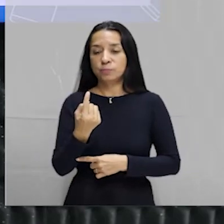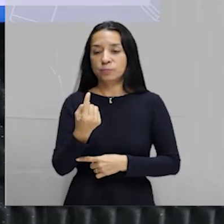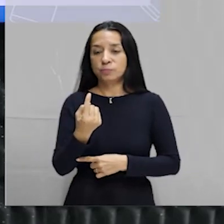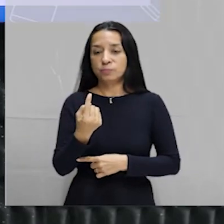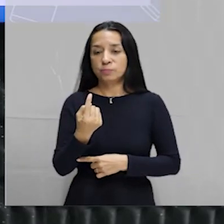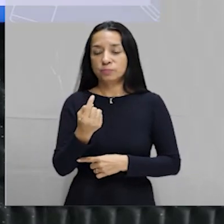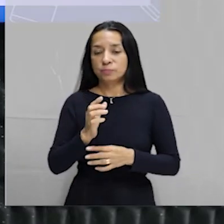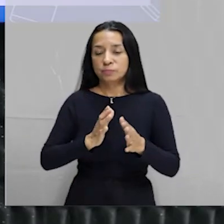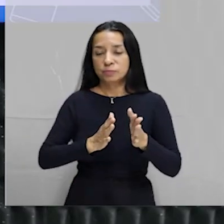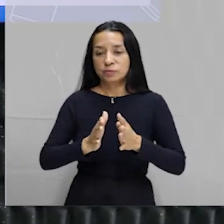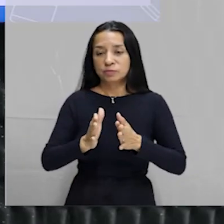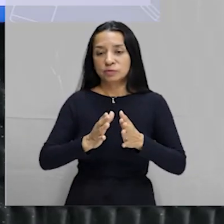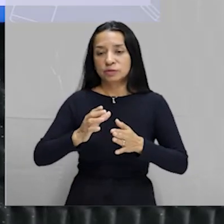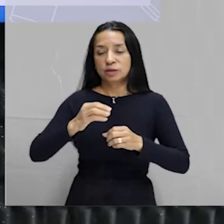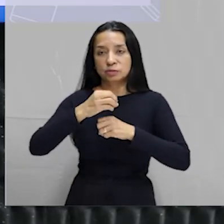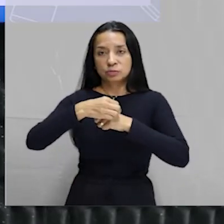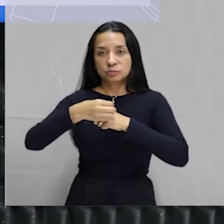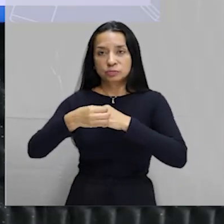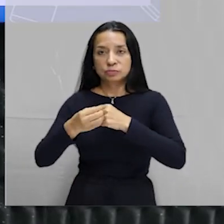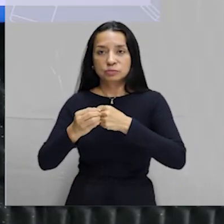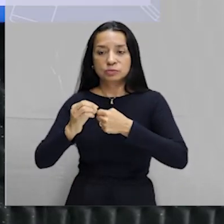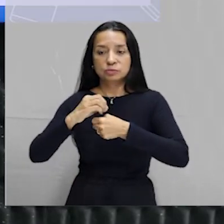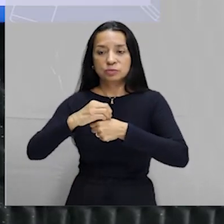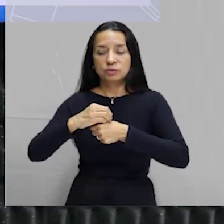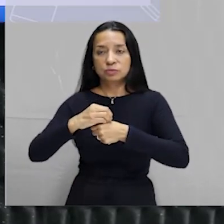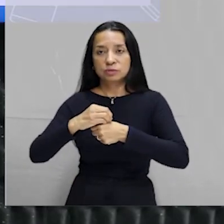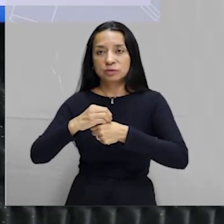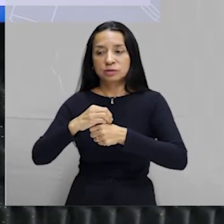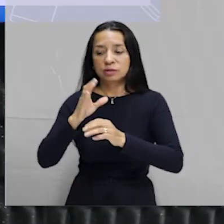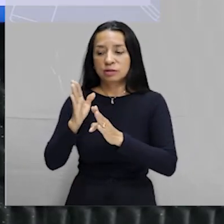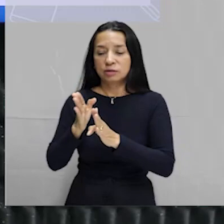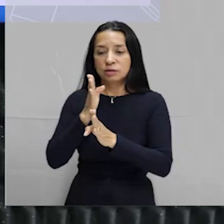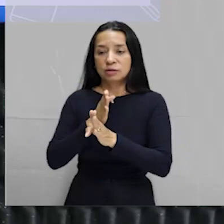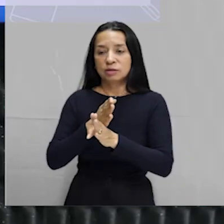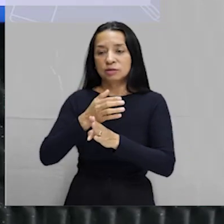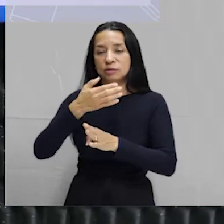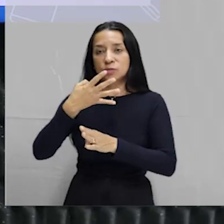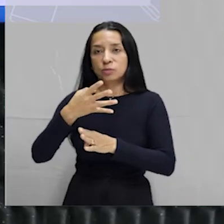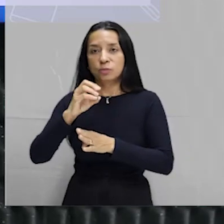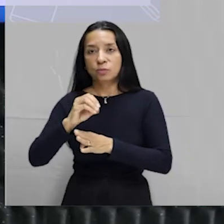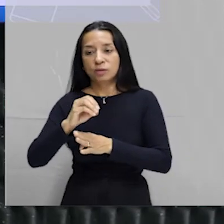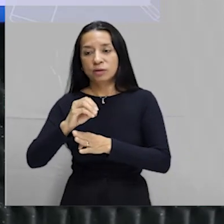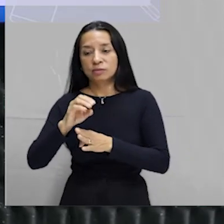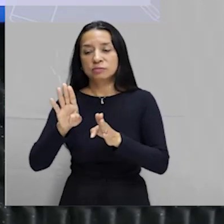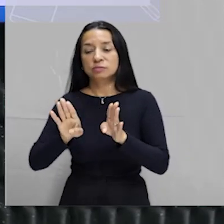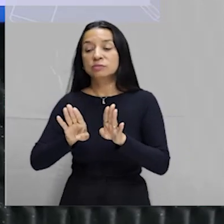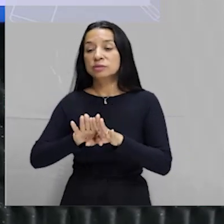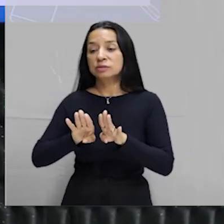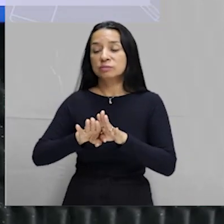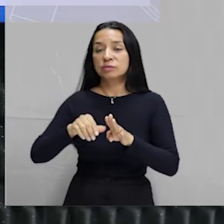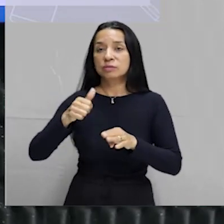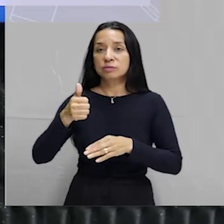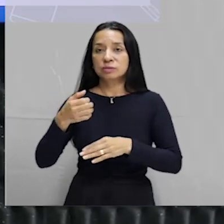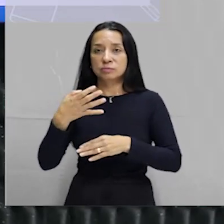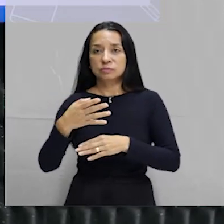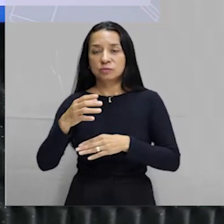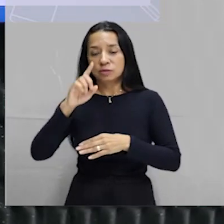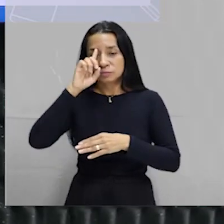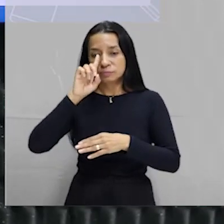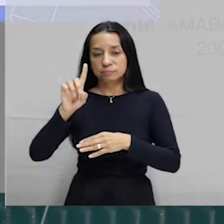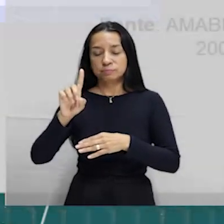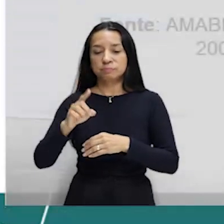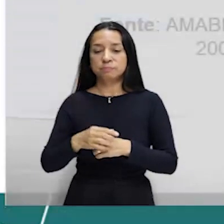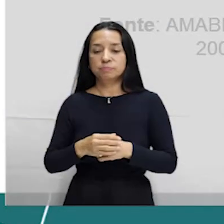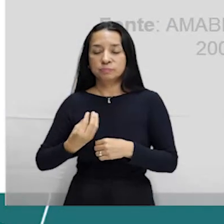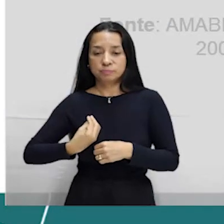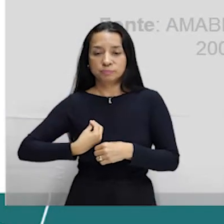de mórula entre o quarto e o 14º dia de vida intrauterina. Então vamos lá. O